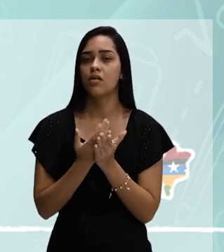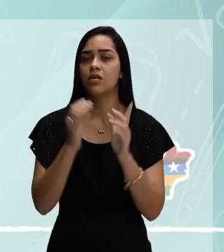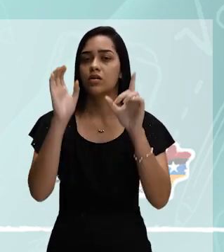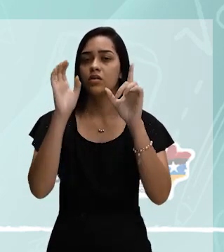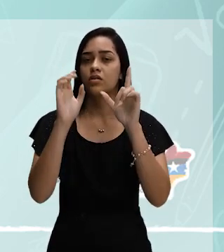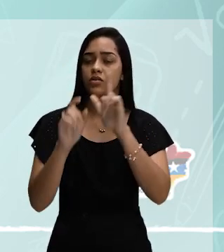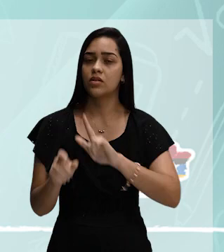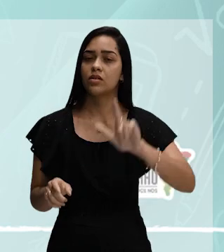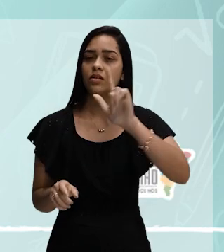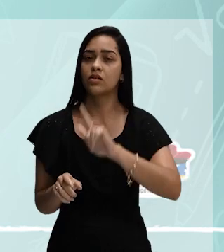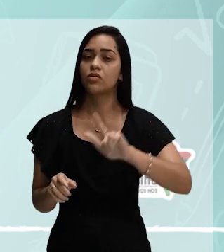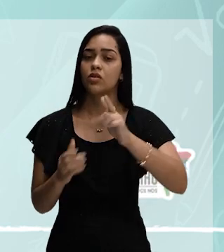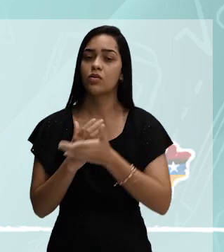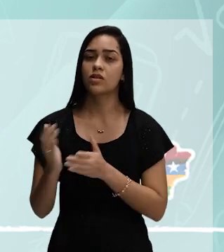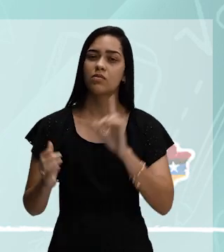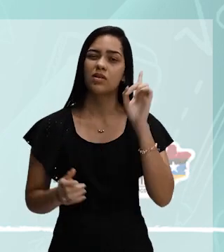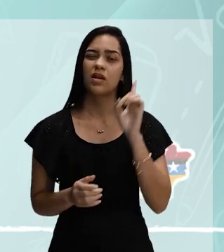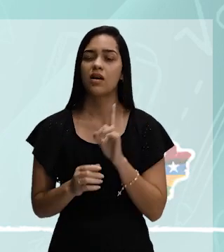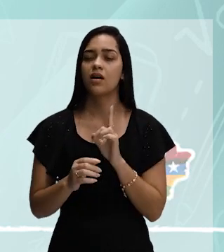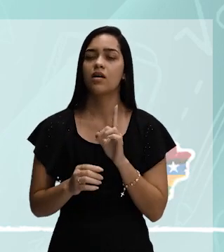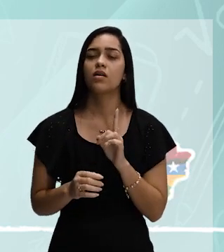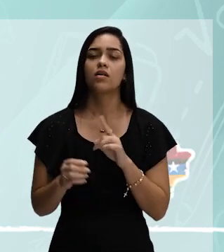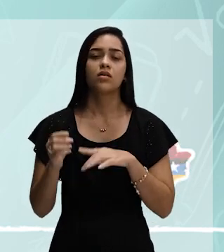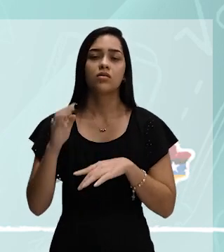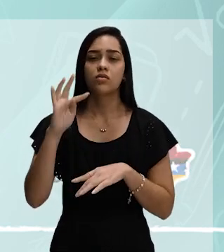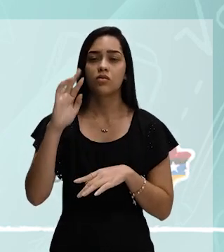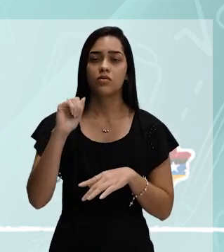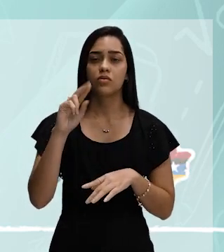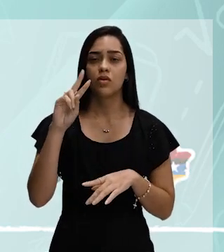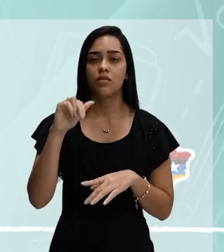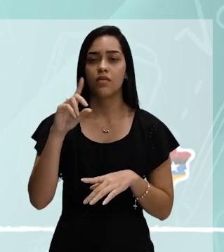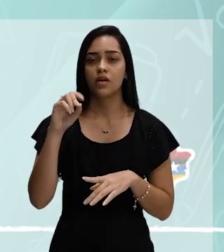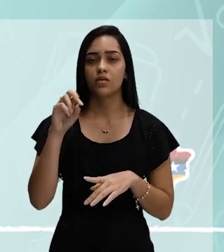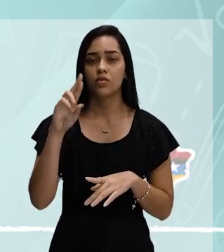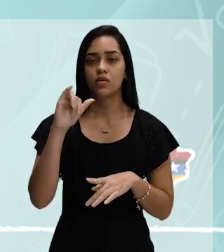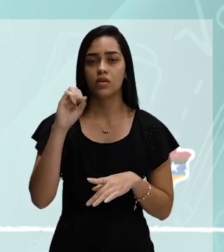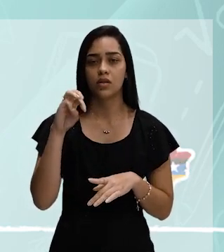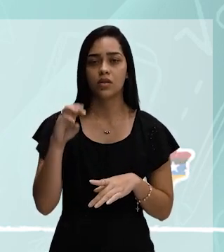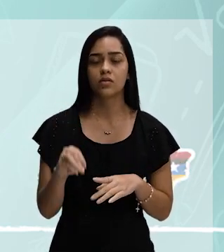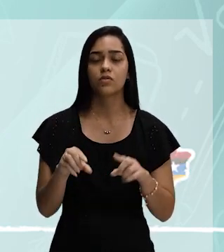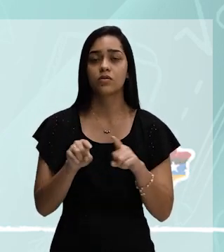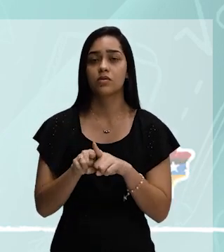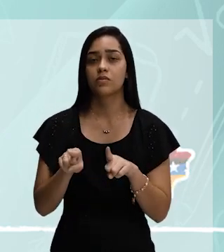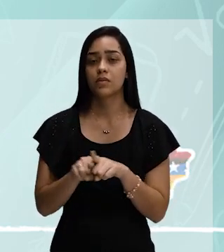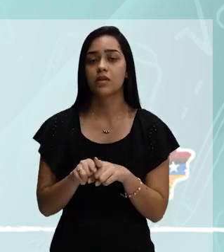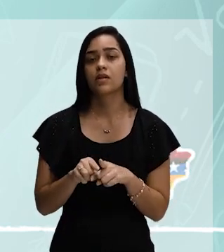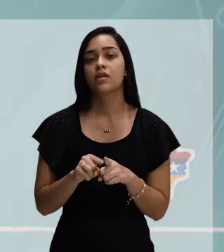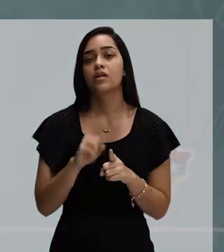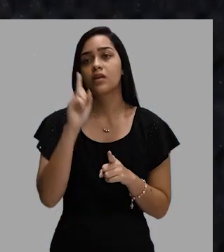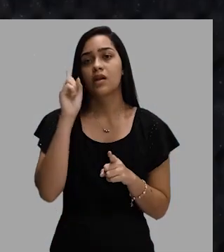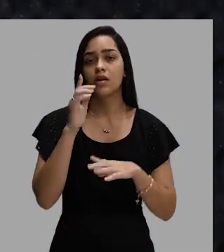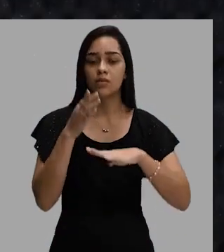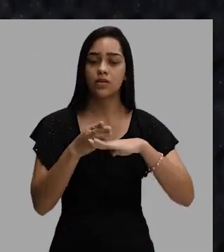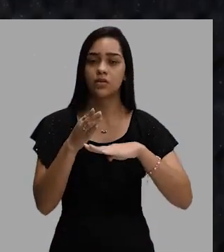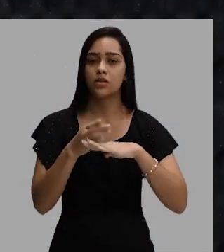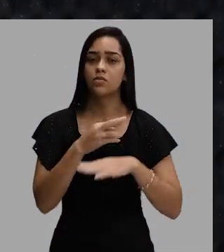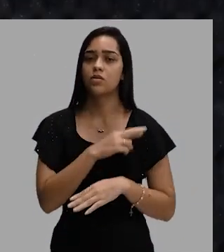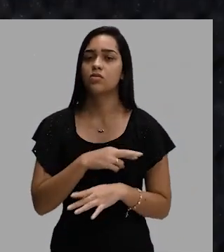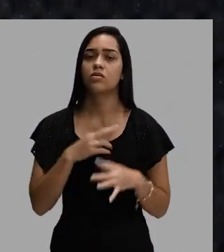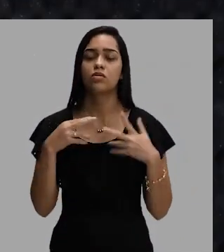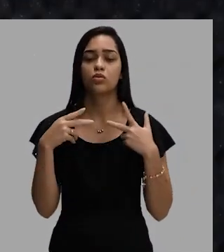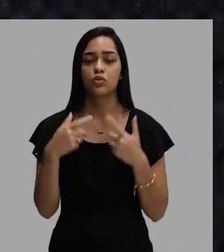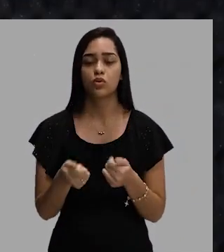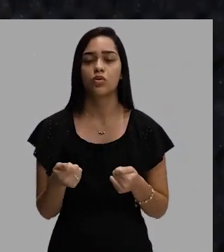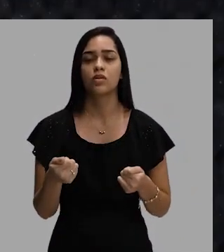literatura. Começamos isso lá na Idade Média, no trovadorismo. Estudamos poesia no modernismo, no romantismo, em todas